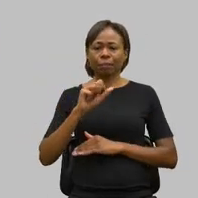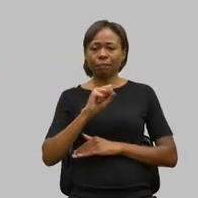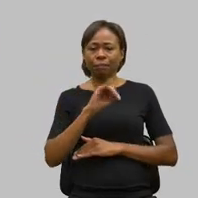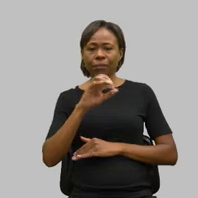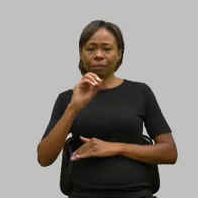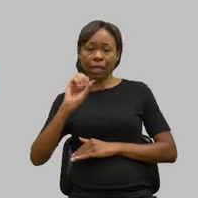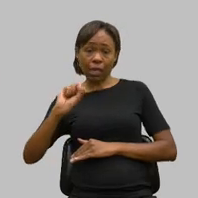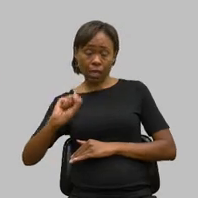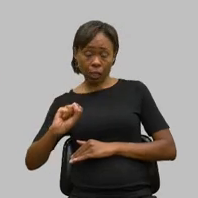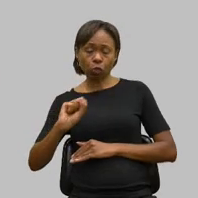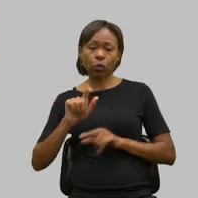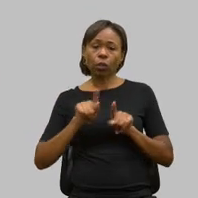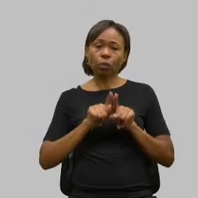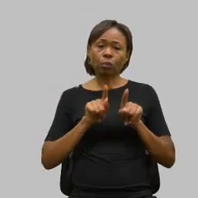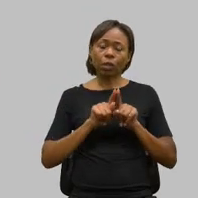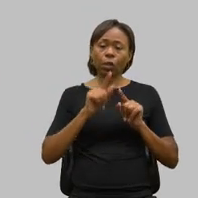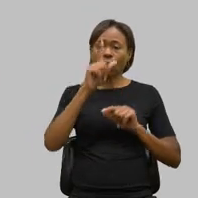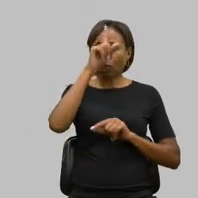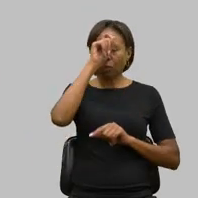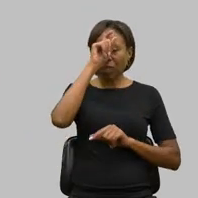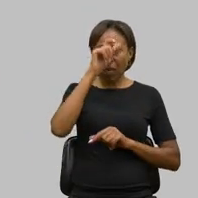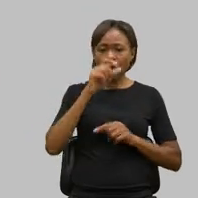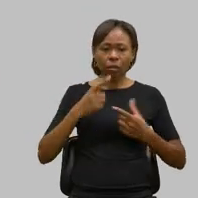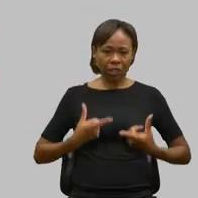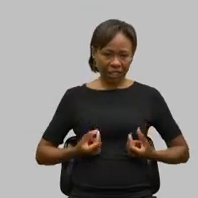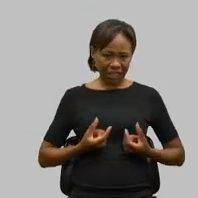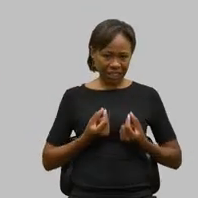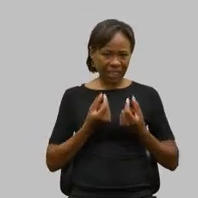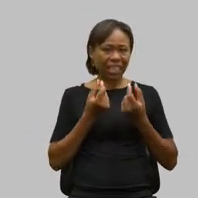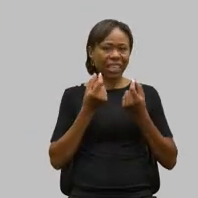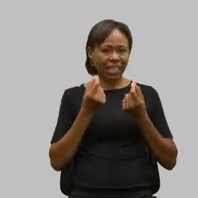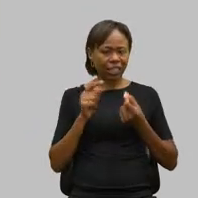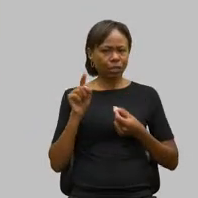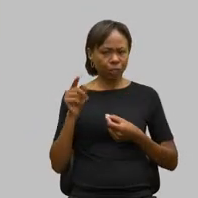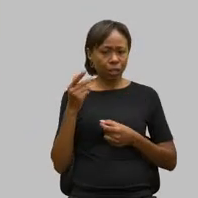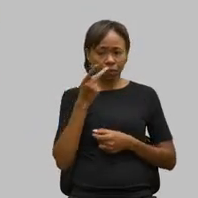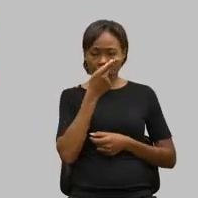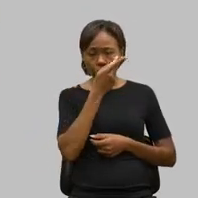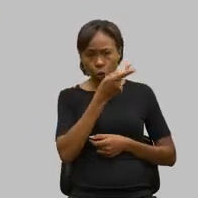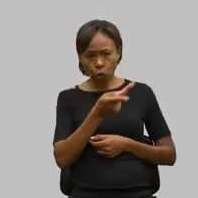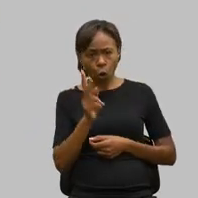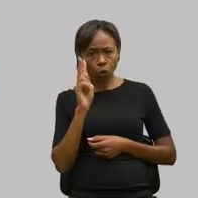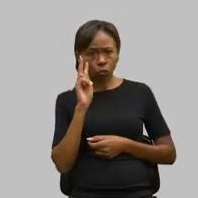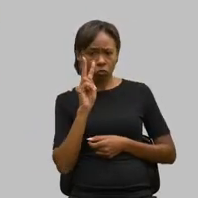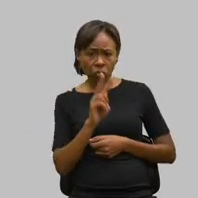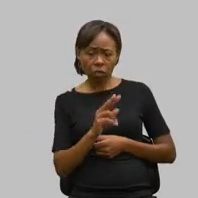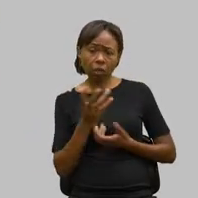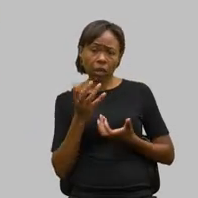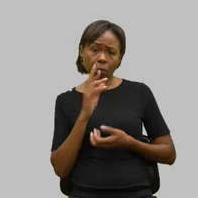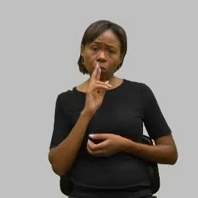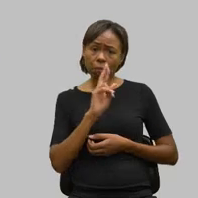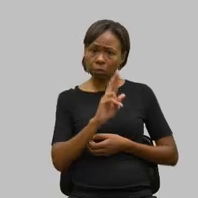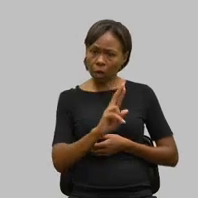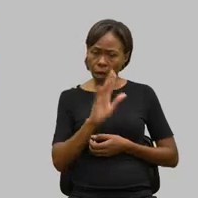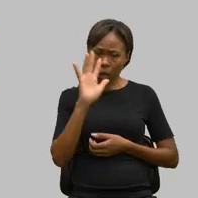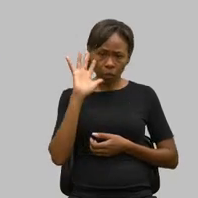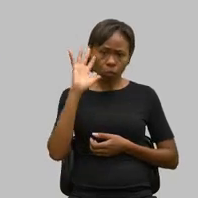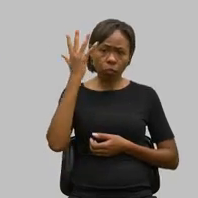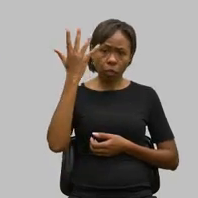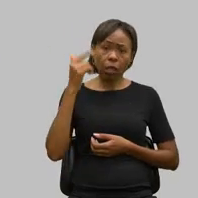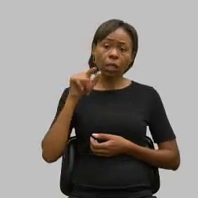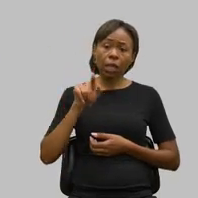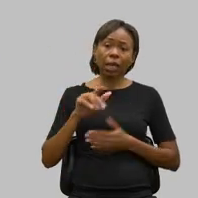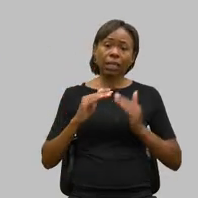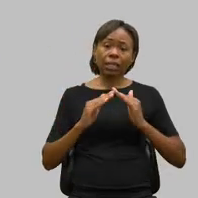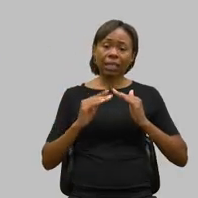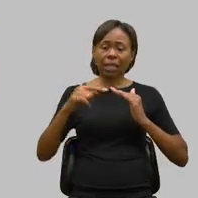conhecer, oferecer também soluções para os problemas que o hospital enfrenta. Nossa Santa Casa de São Sebastião do Paraíso,